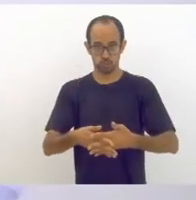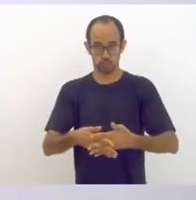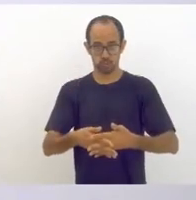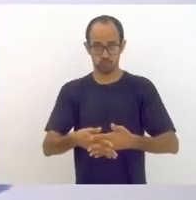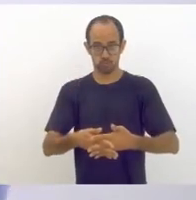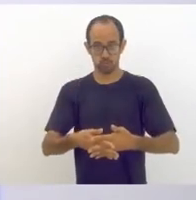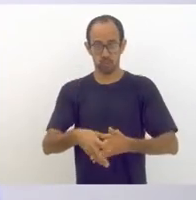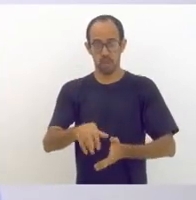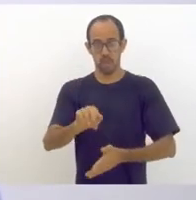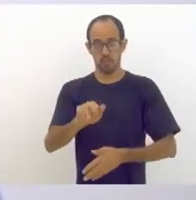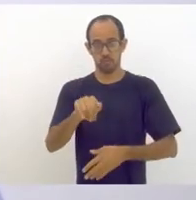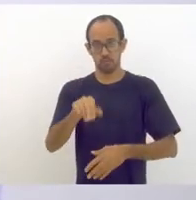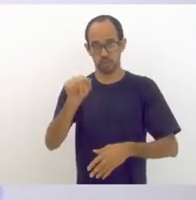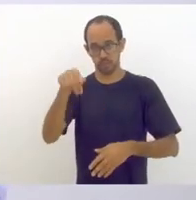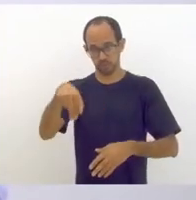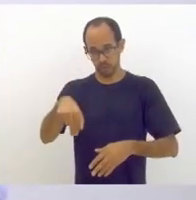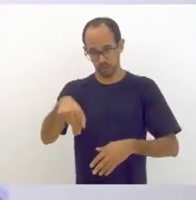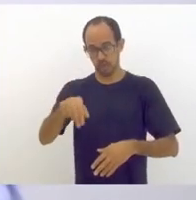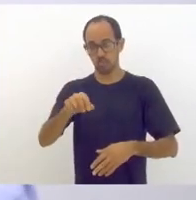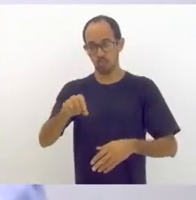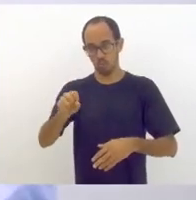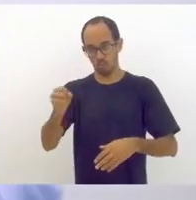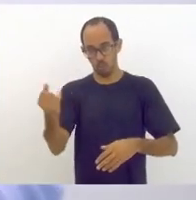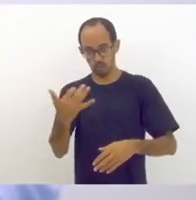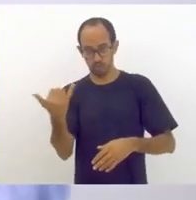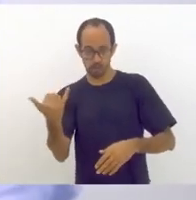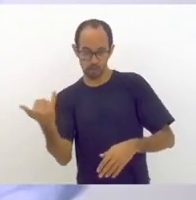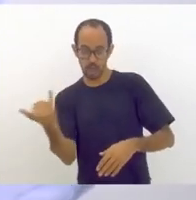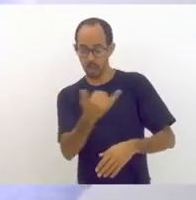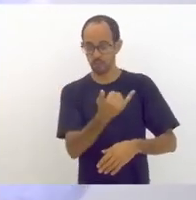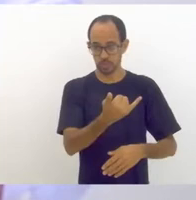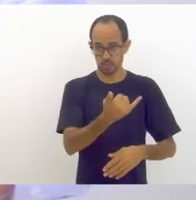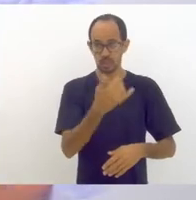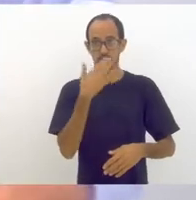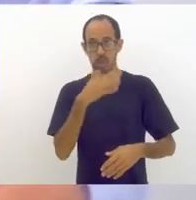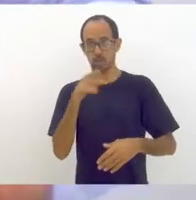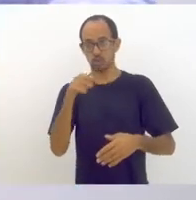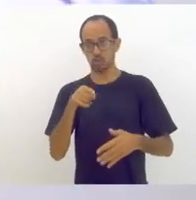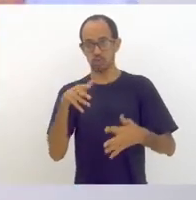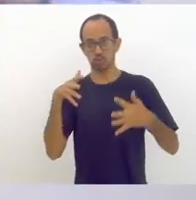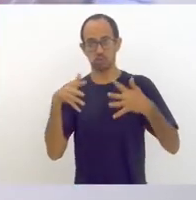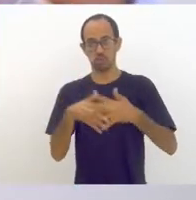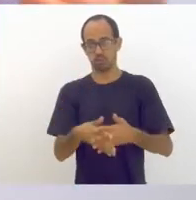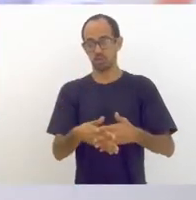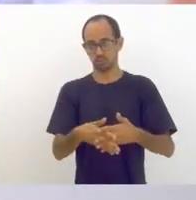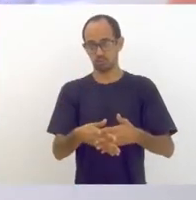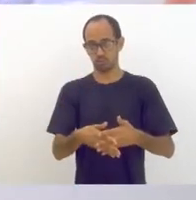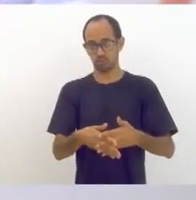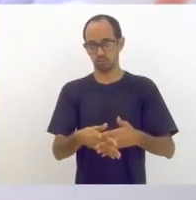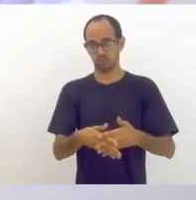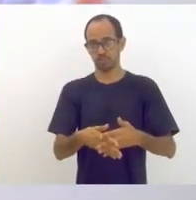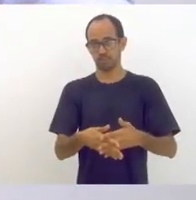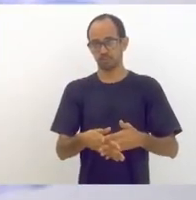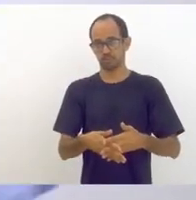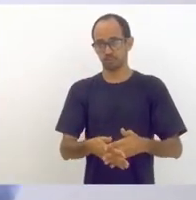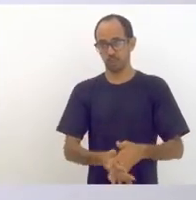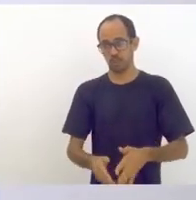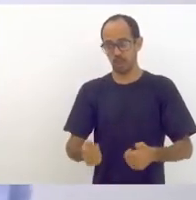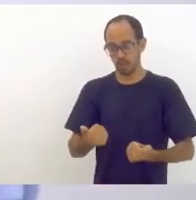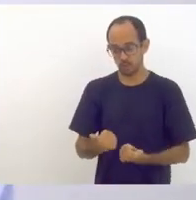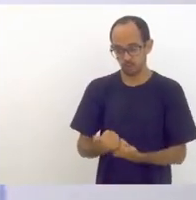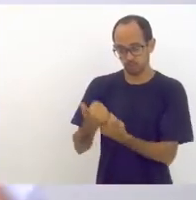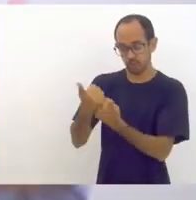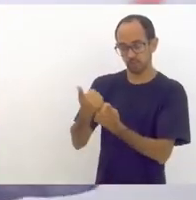Firjan, ao informar esses pontos de conflitos, né, o subsídio técnico ao deputado André Ciliano claramente